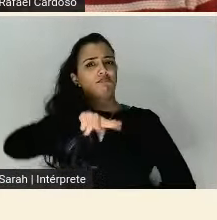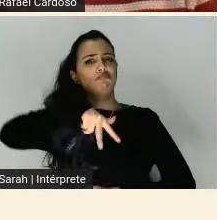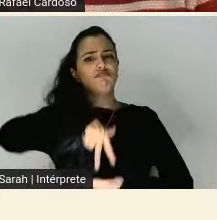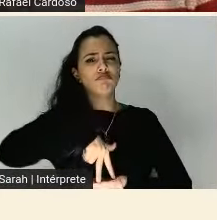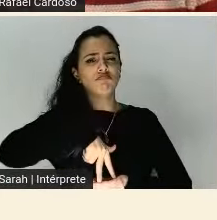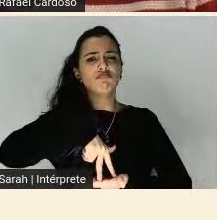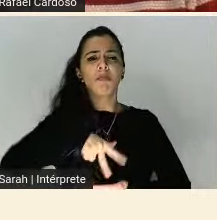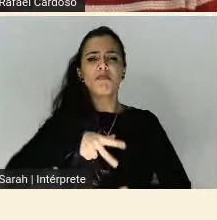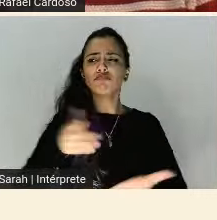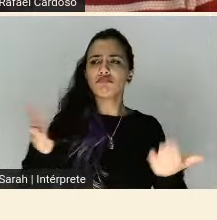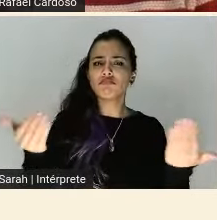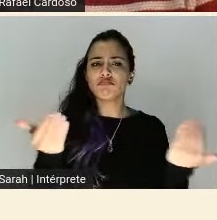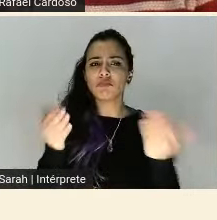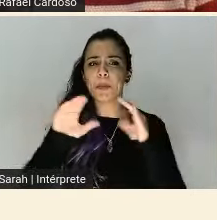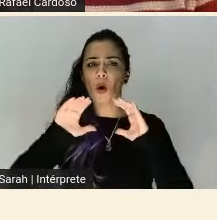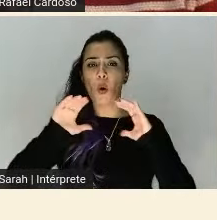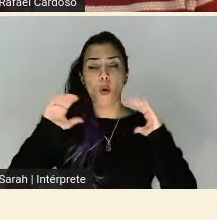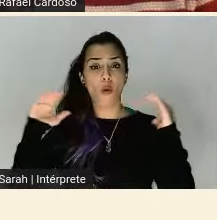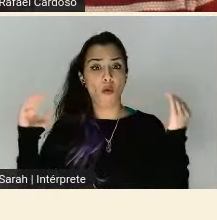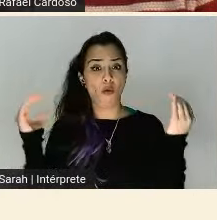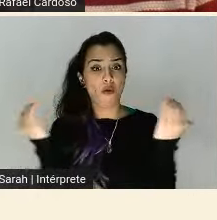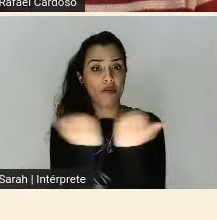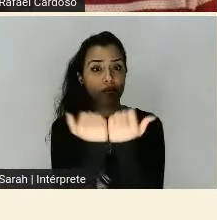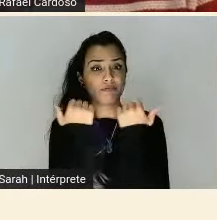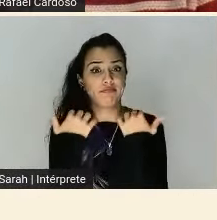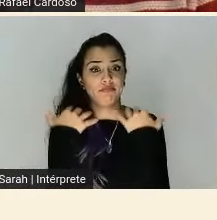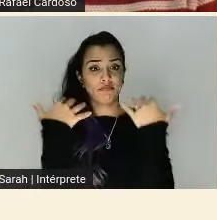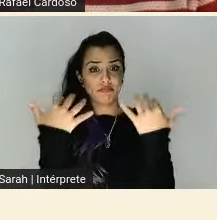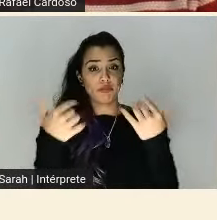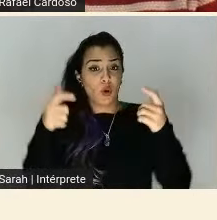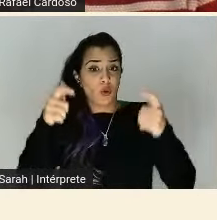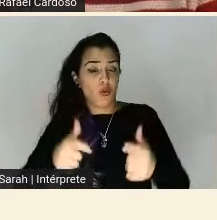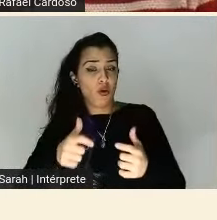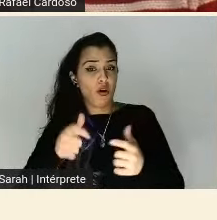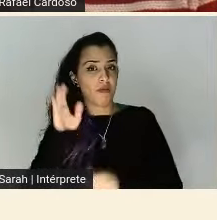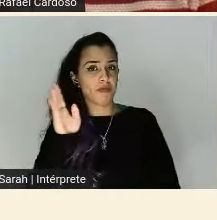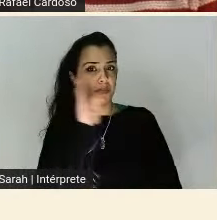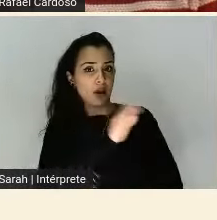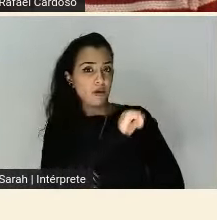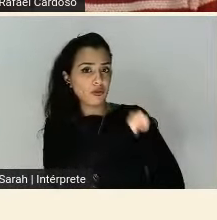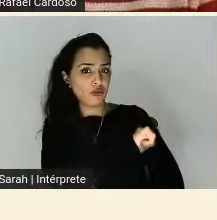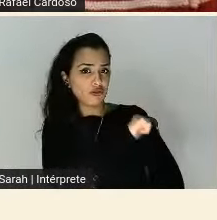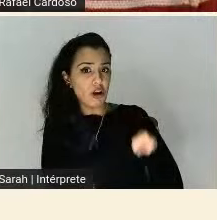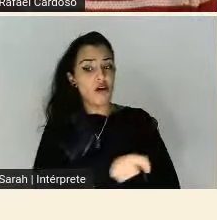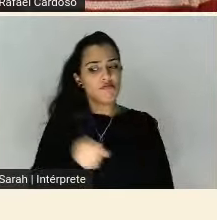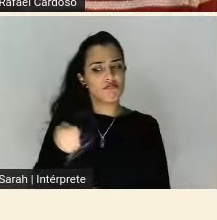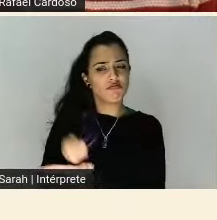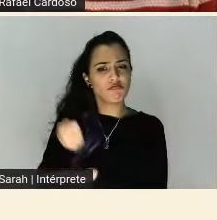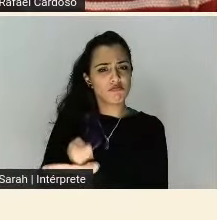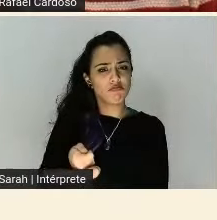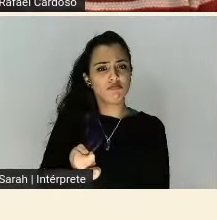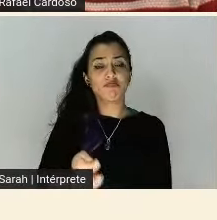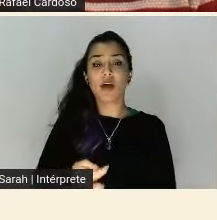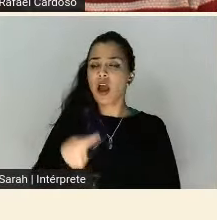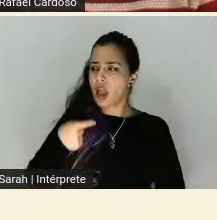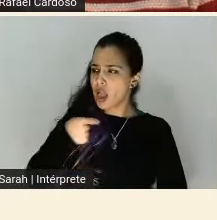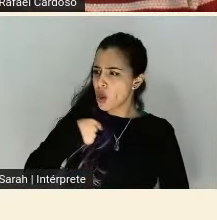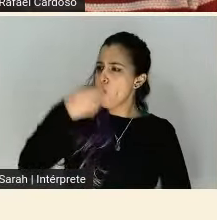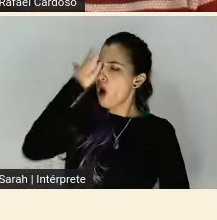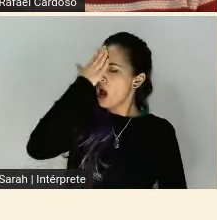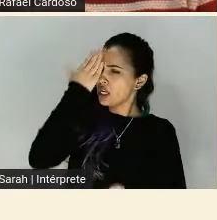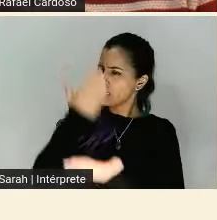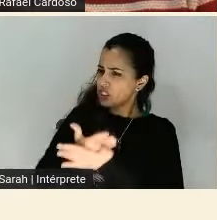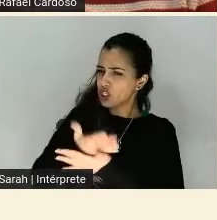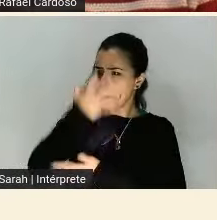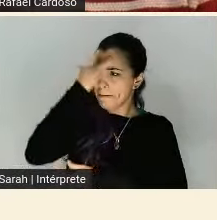uma conferência na Biblioteca do Itamaraty, no Rio de Janeiro, onde sentenciou, abro aspas, "Eu creio que os modernistas